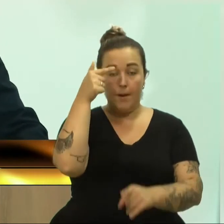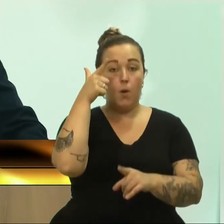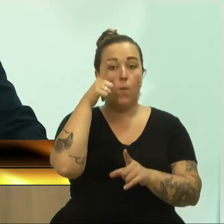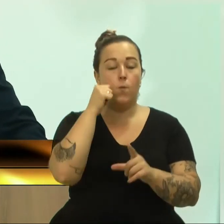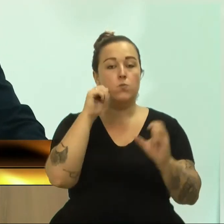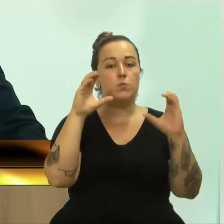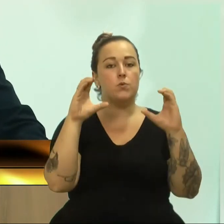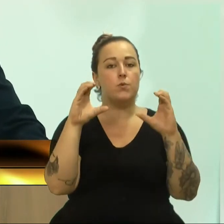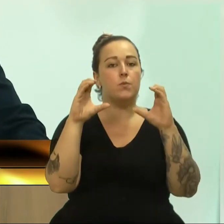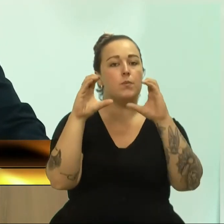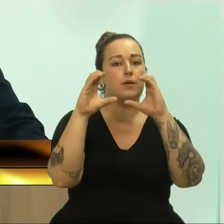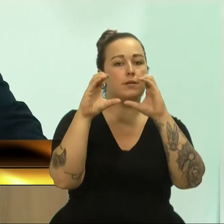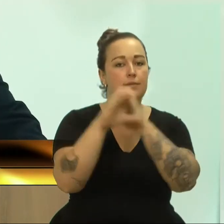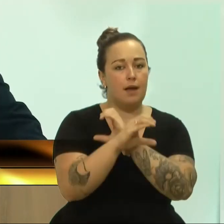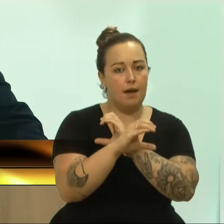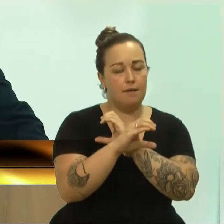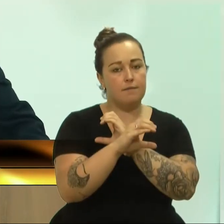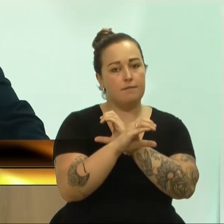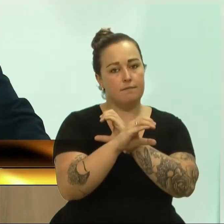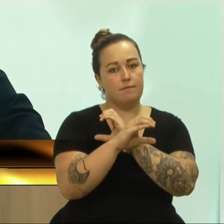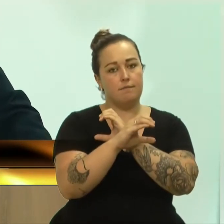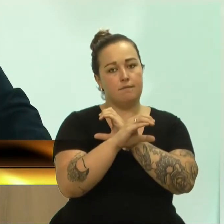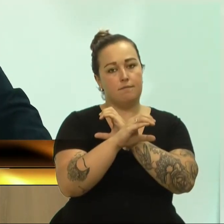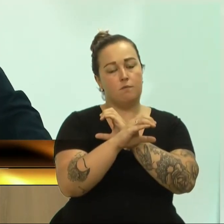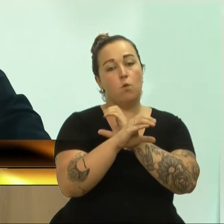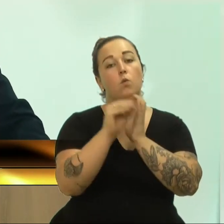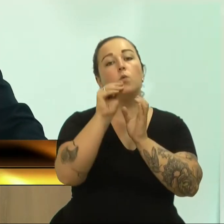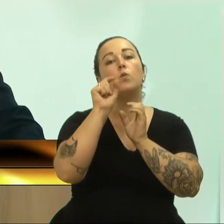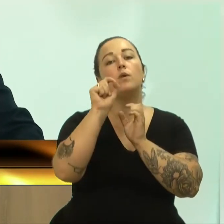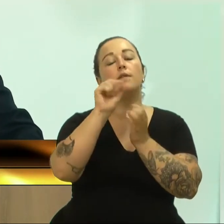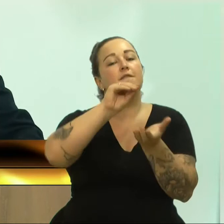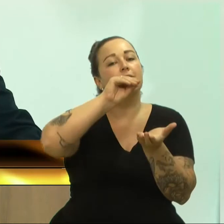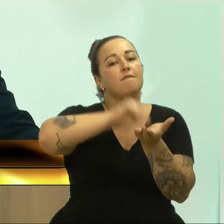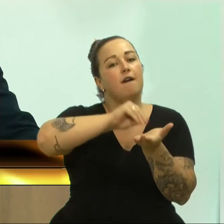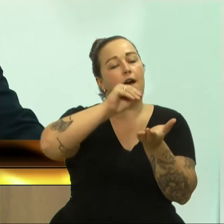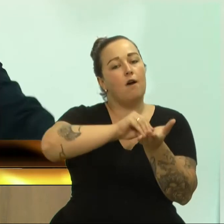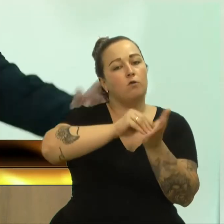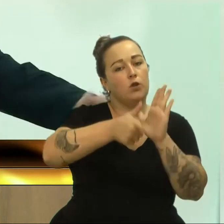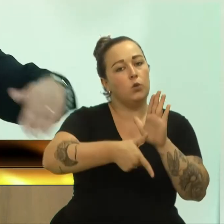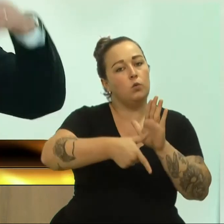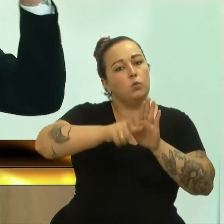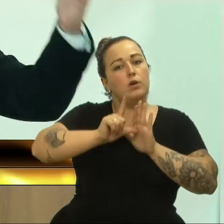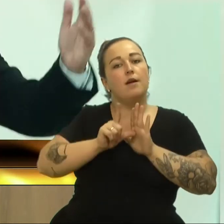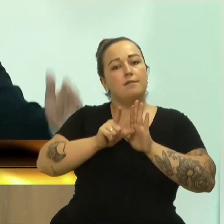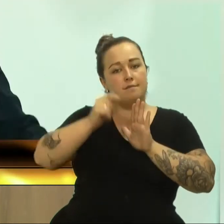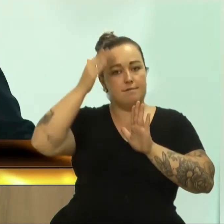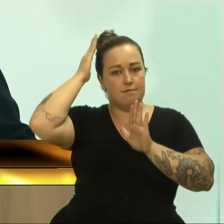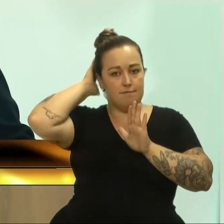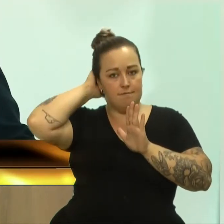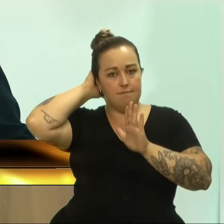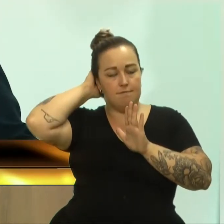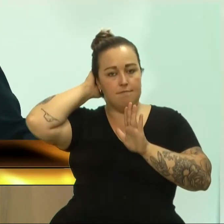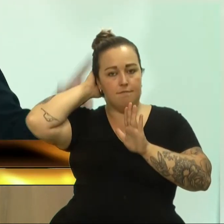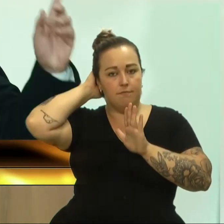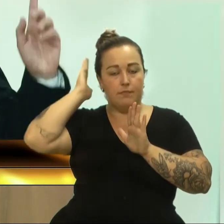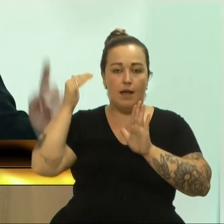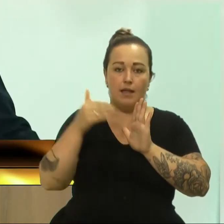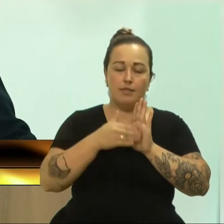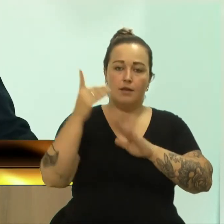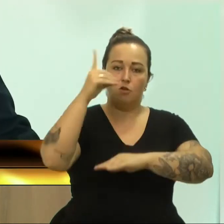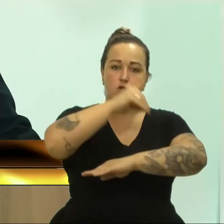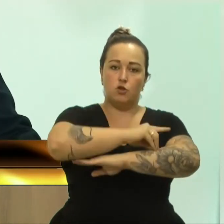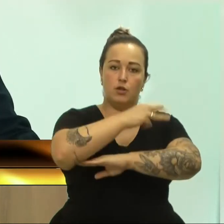irão completar o mandato de 4 anos do Executivo anterior, até o dia 31 de